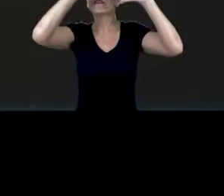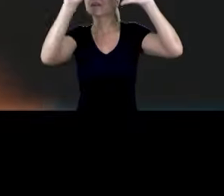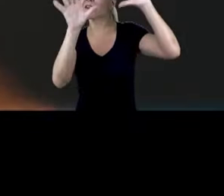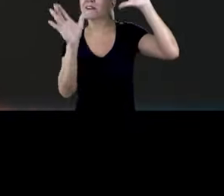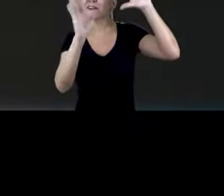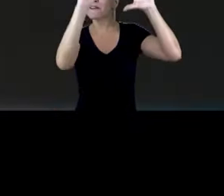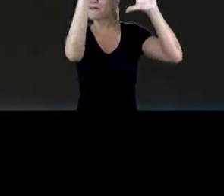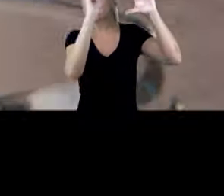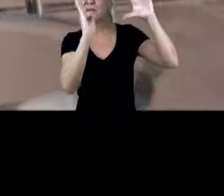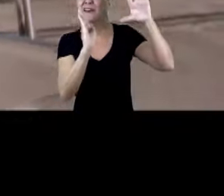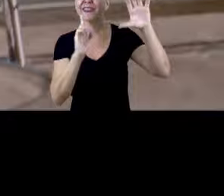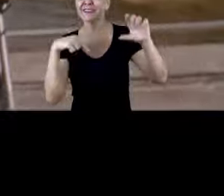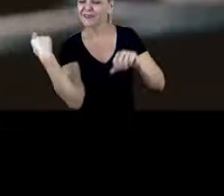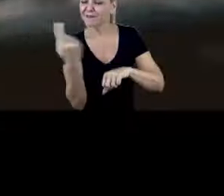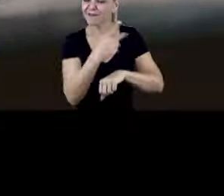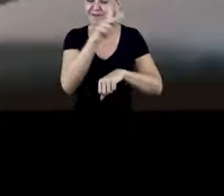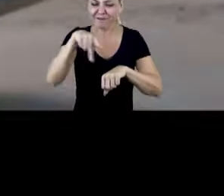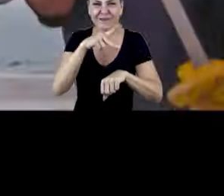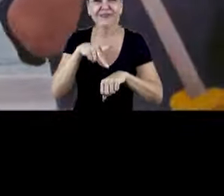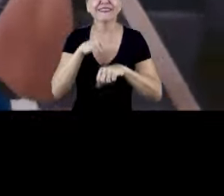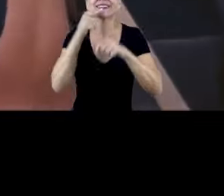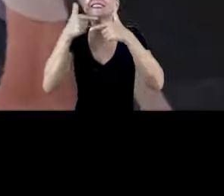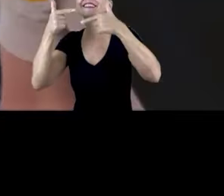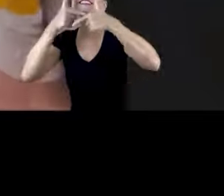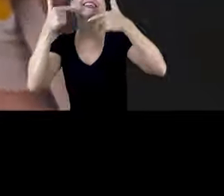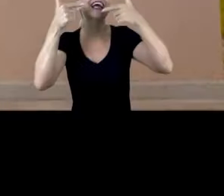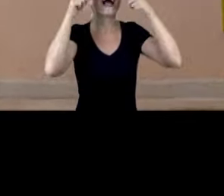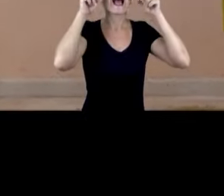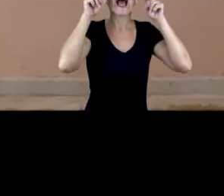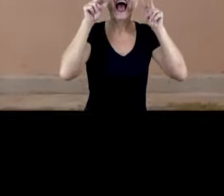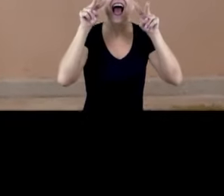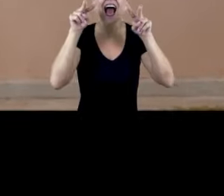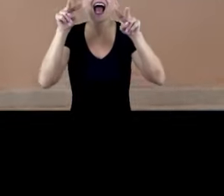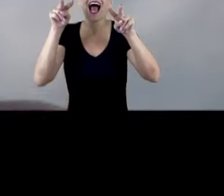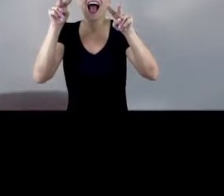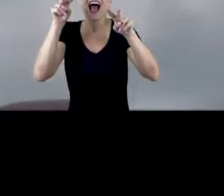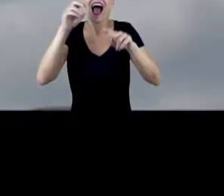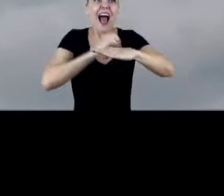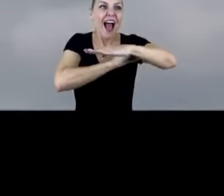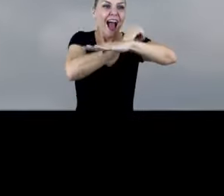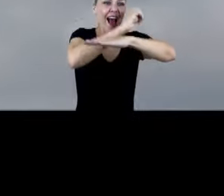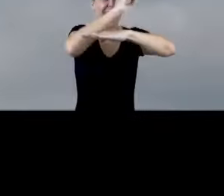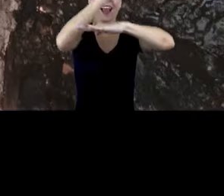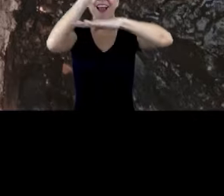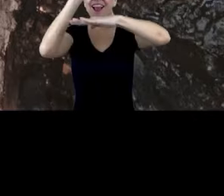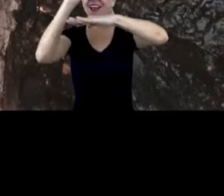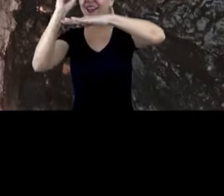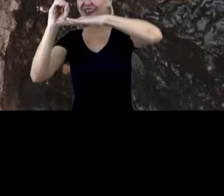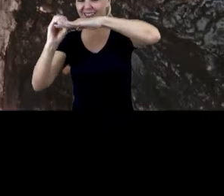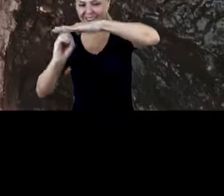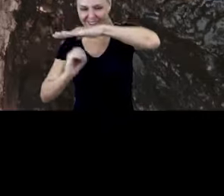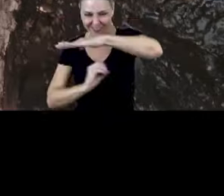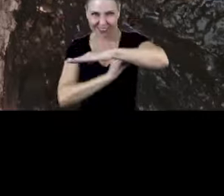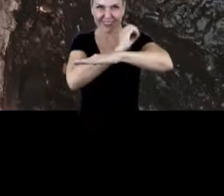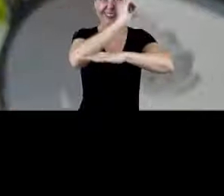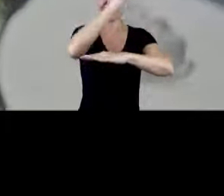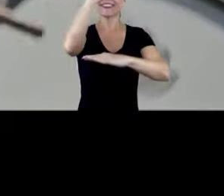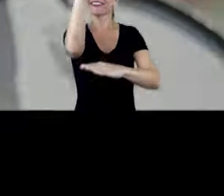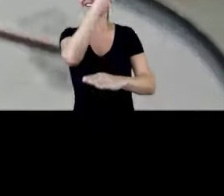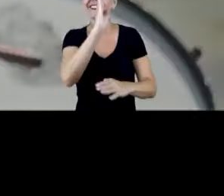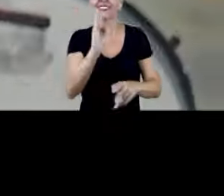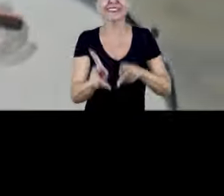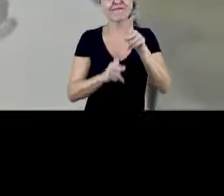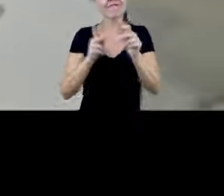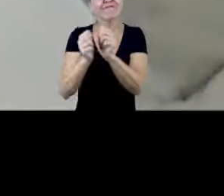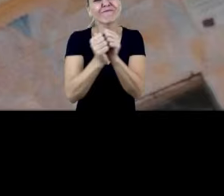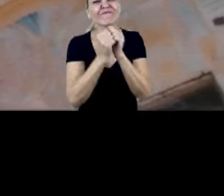desse meu país. Quero ver um novo dia no Brasil e um